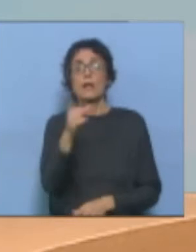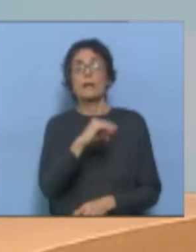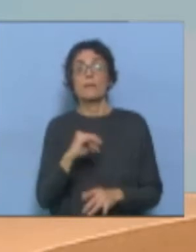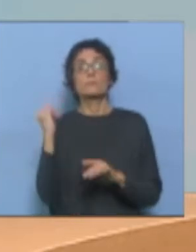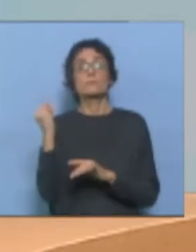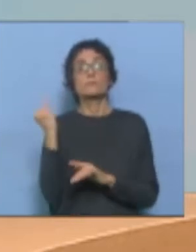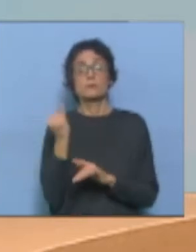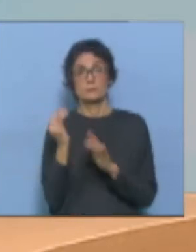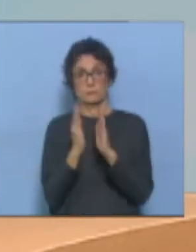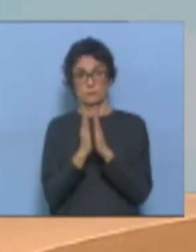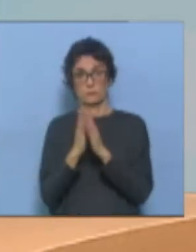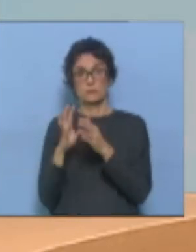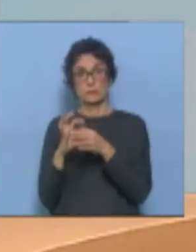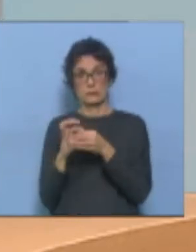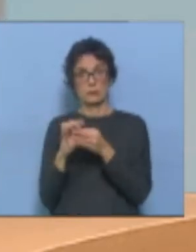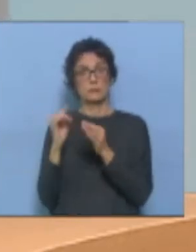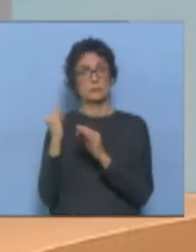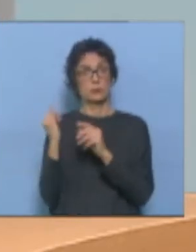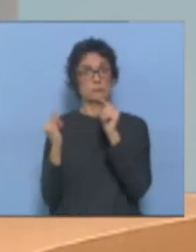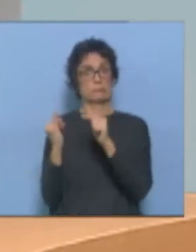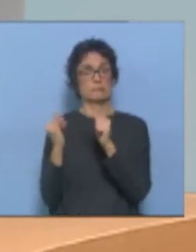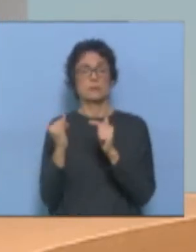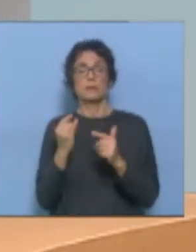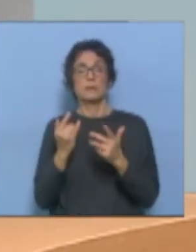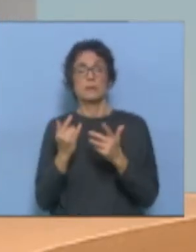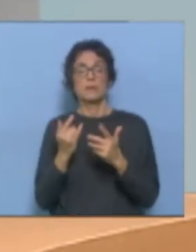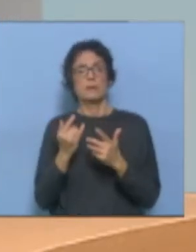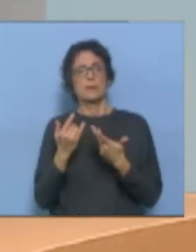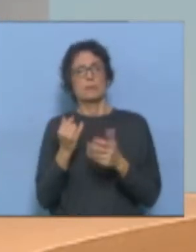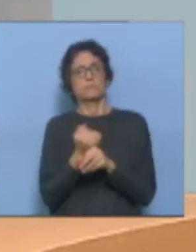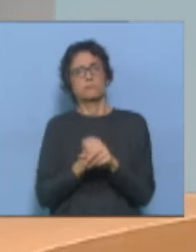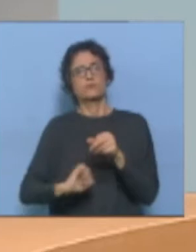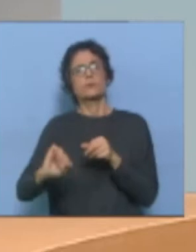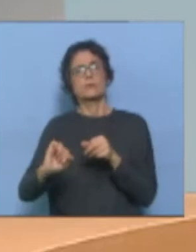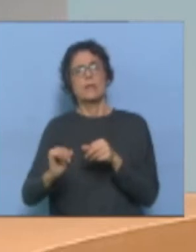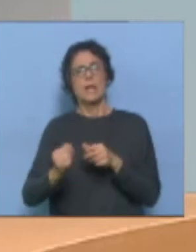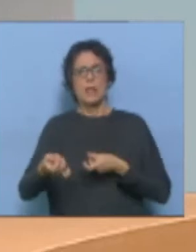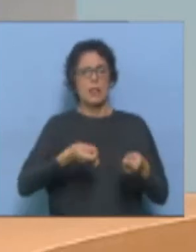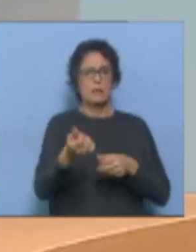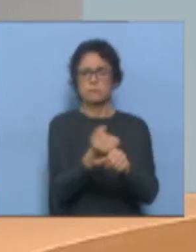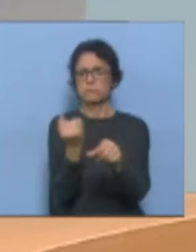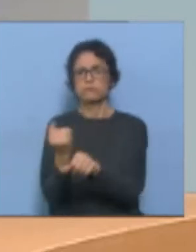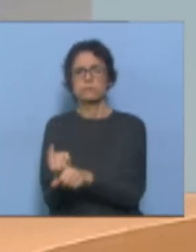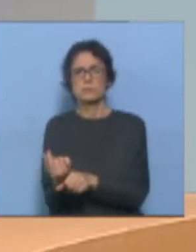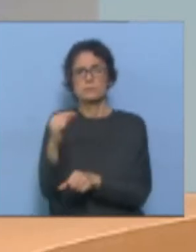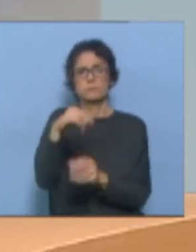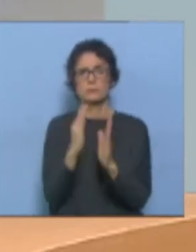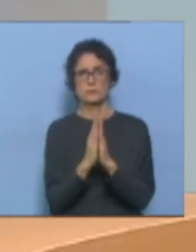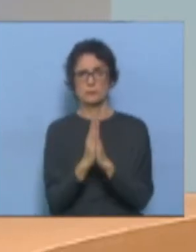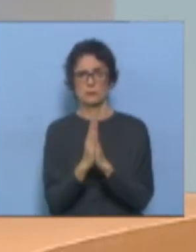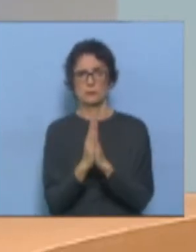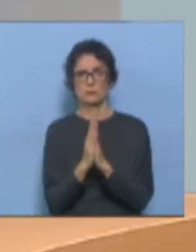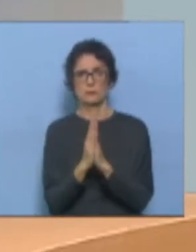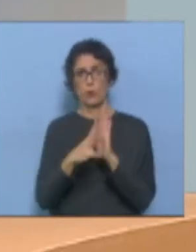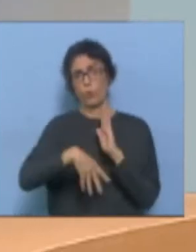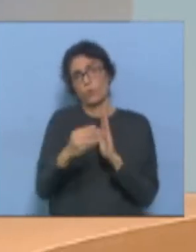apostólica, portanto, em que eles se dedicam a atividades, portanto, dentro do mundo e na Igreja, mas que vivem